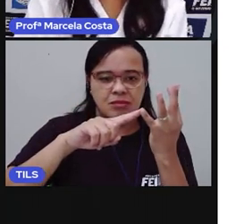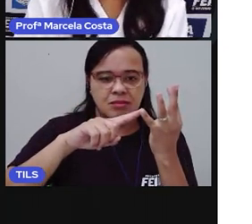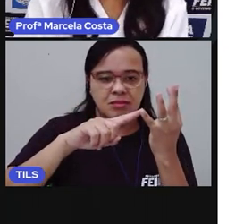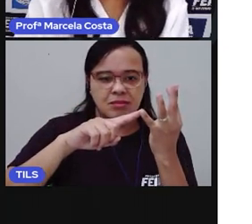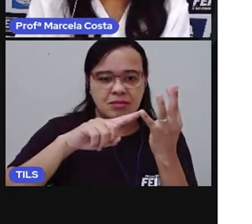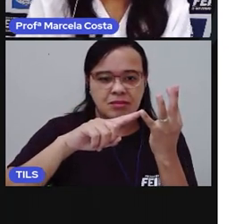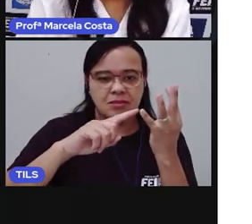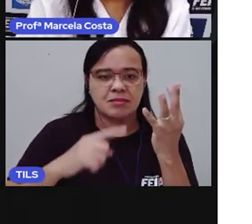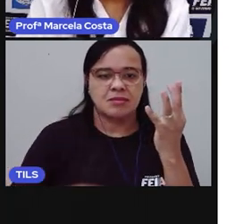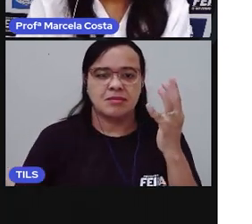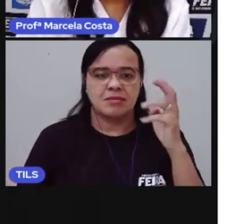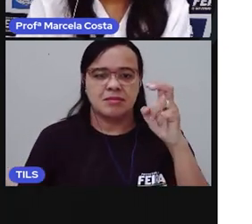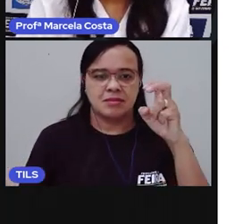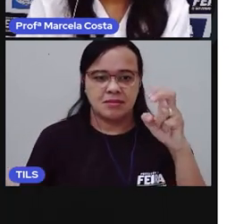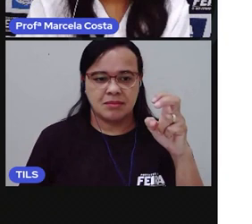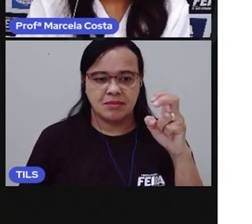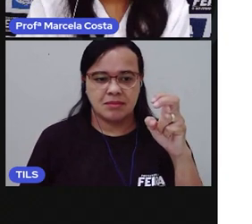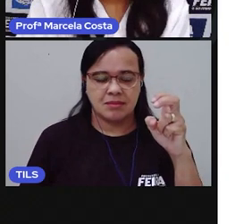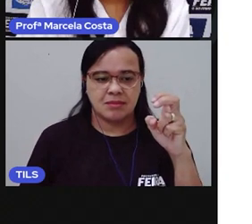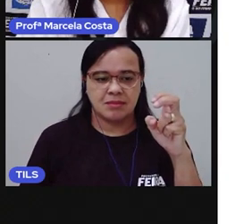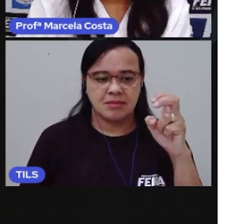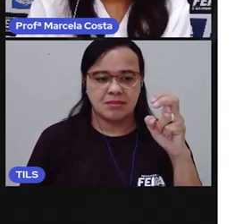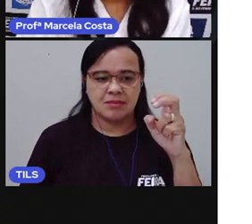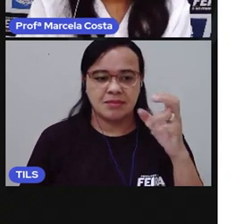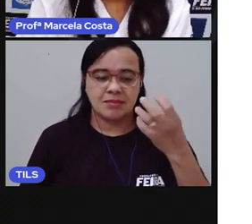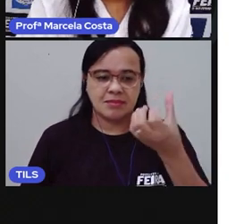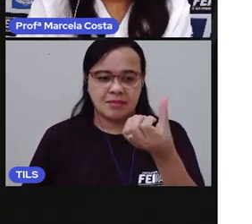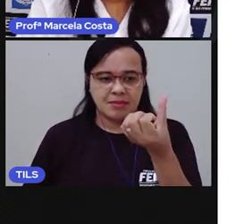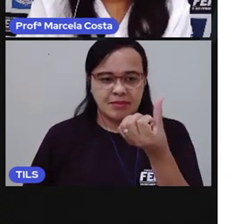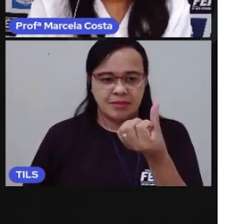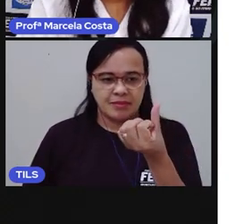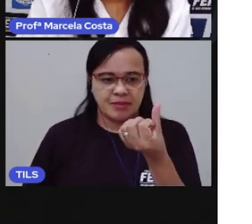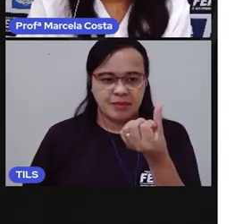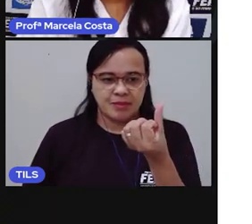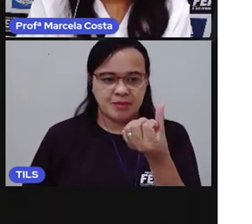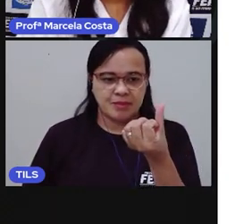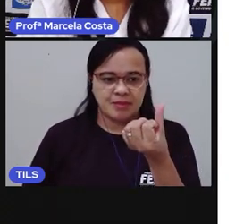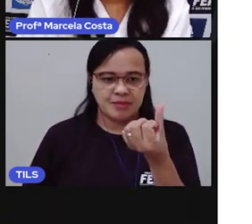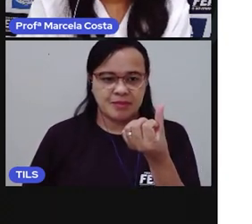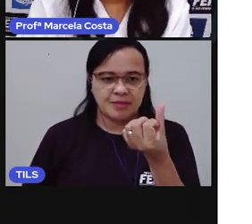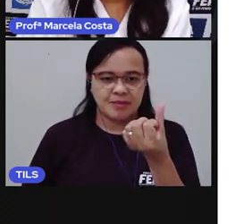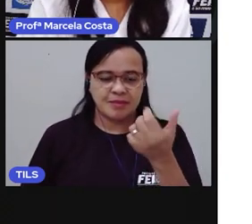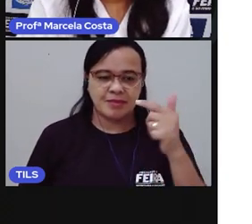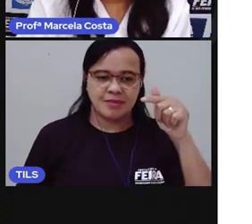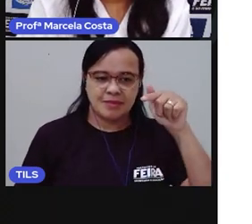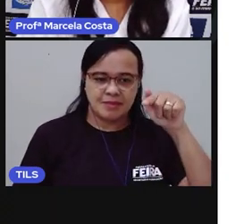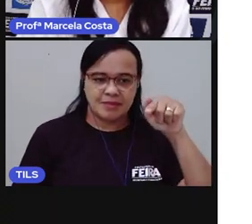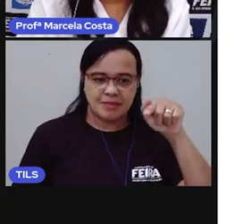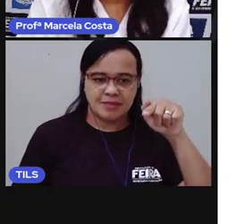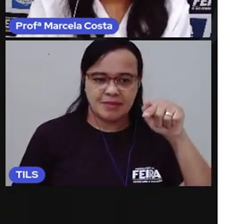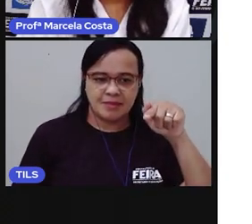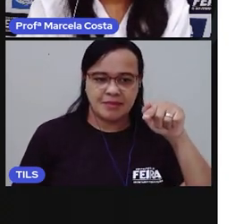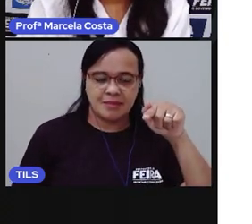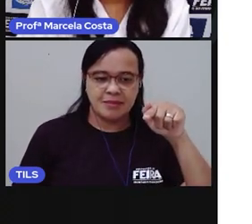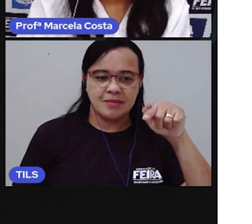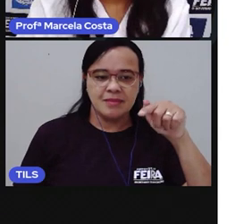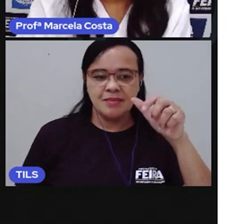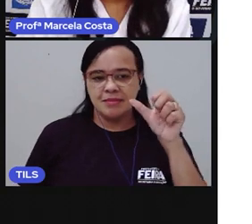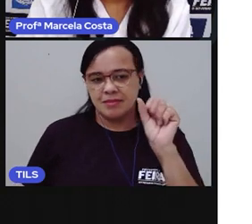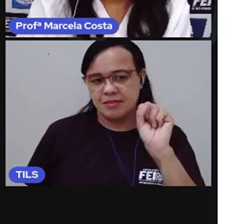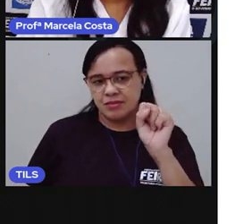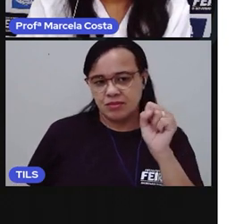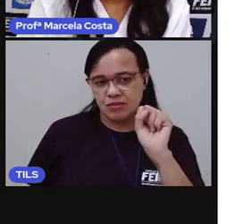14 o único 16 há sete